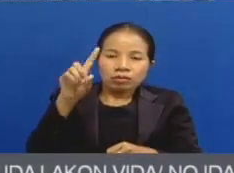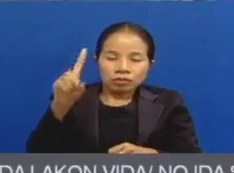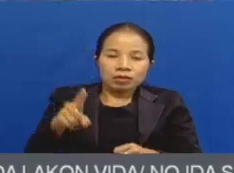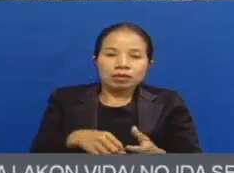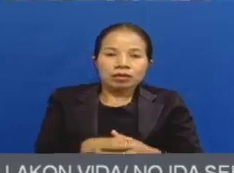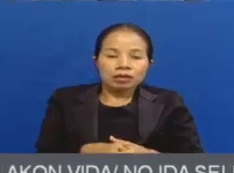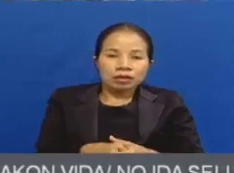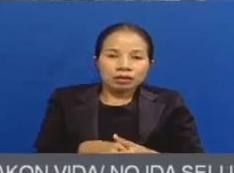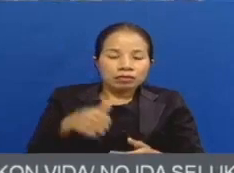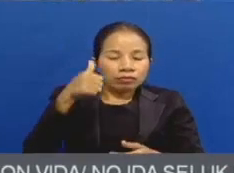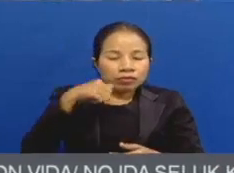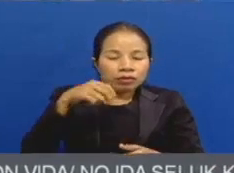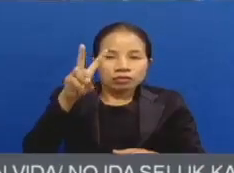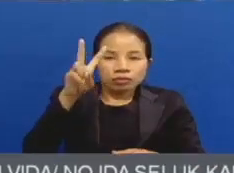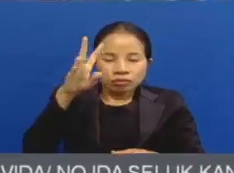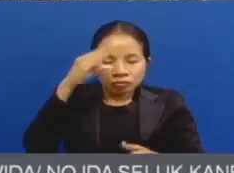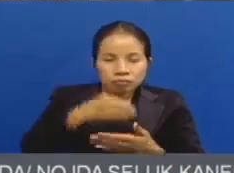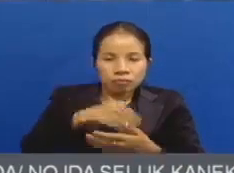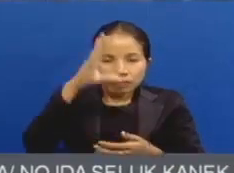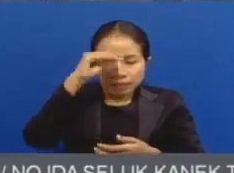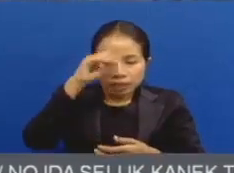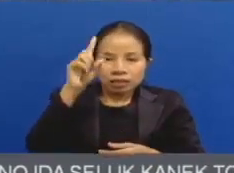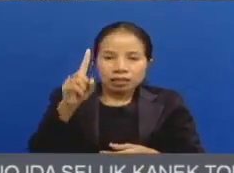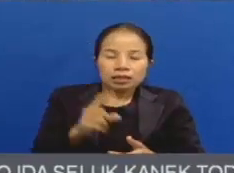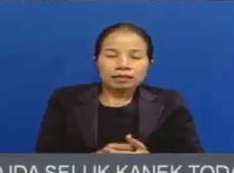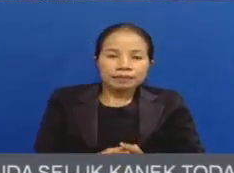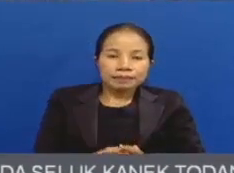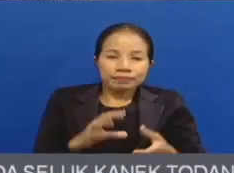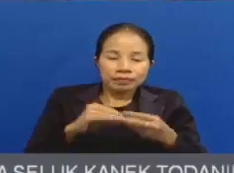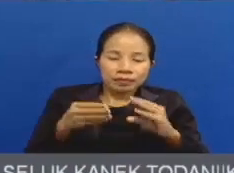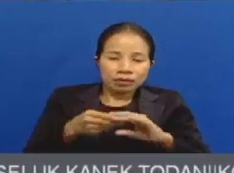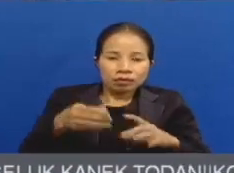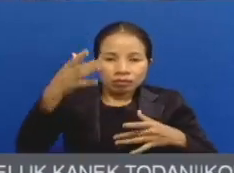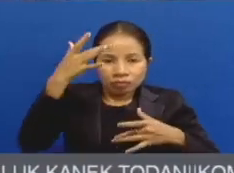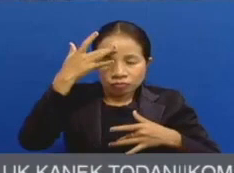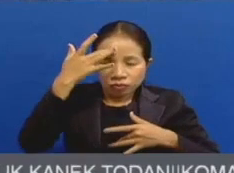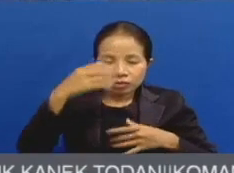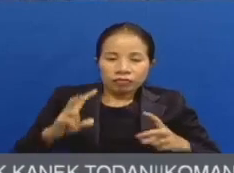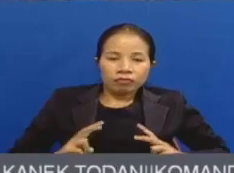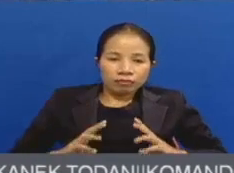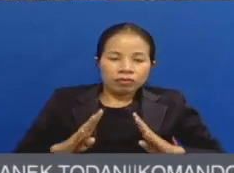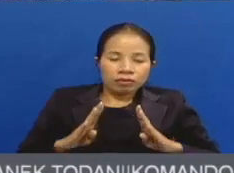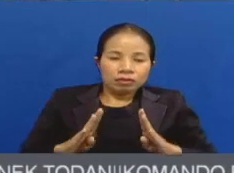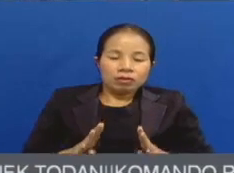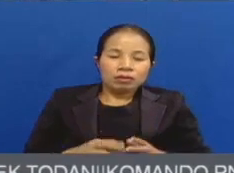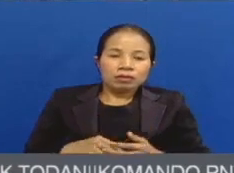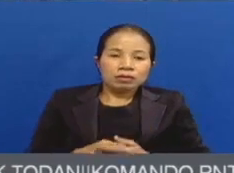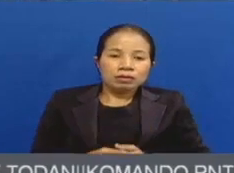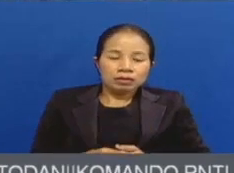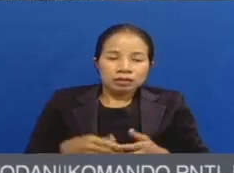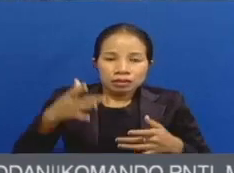Lola no Tamariza, no Wang Mane Quesadio. História Moras nebe durante saudosa sofre